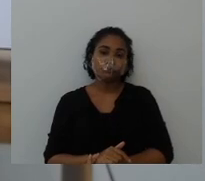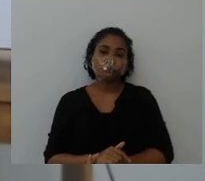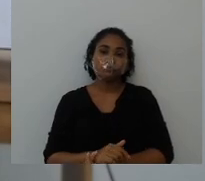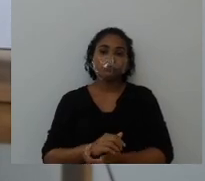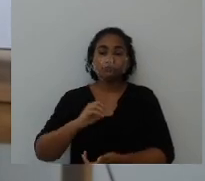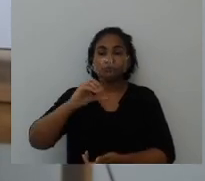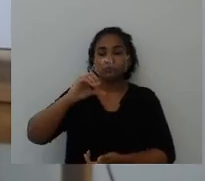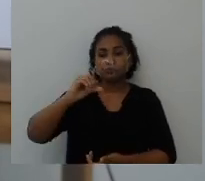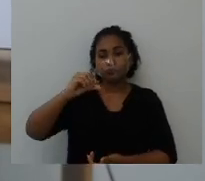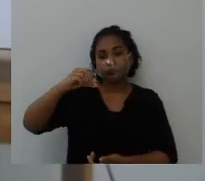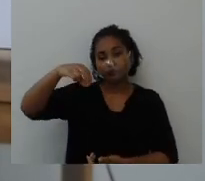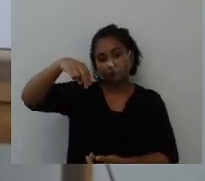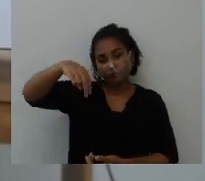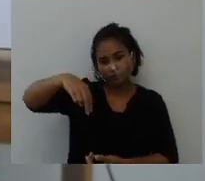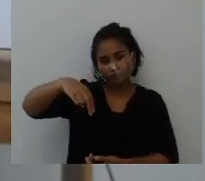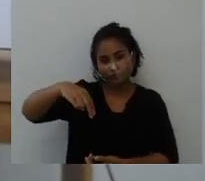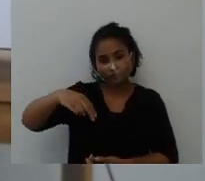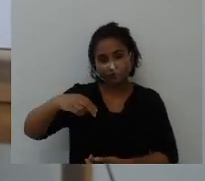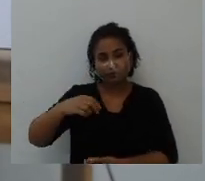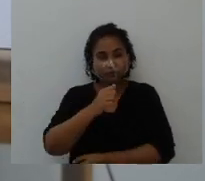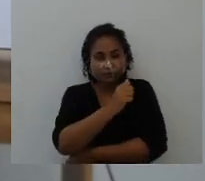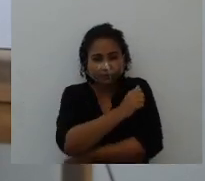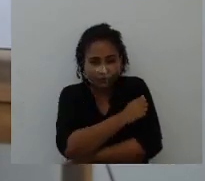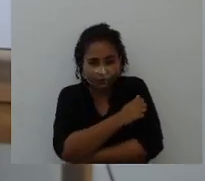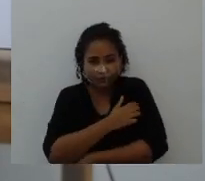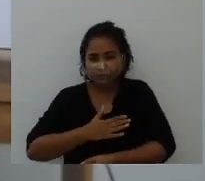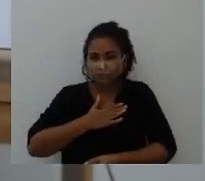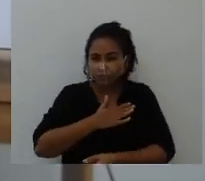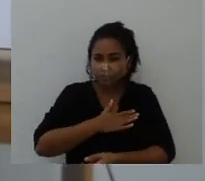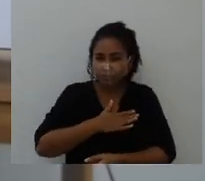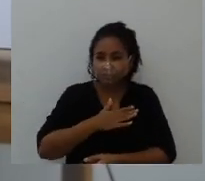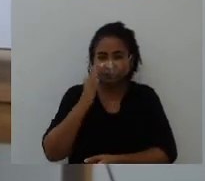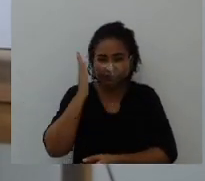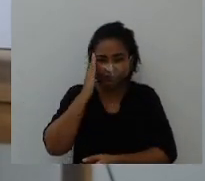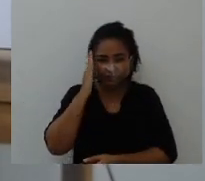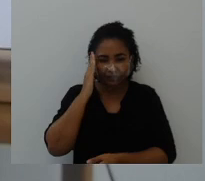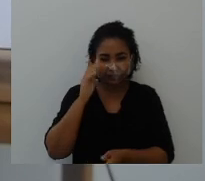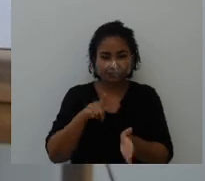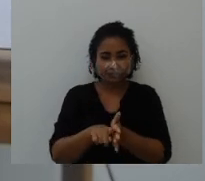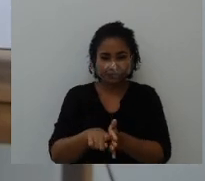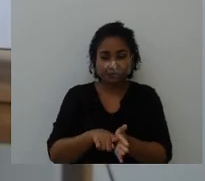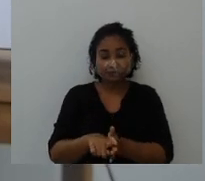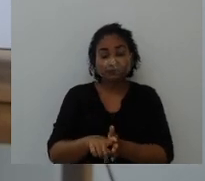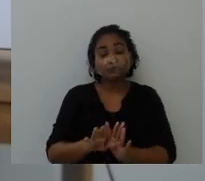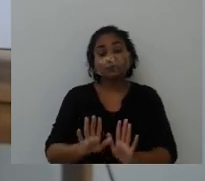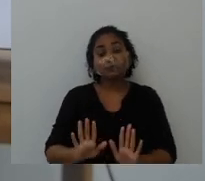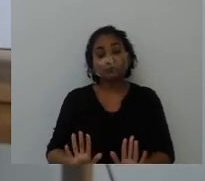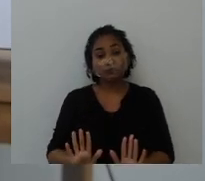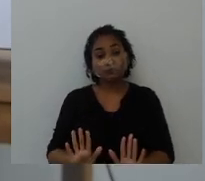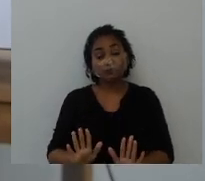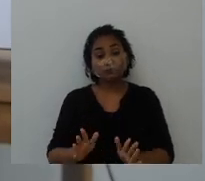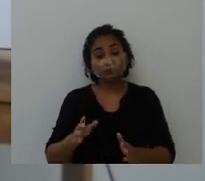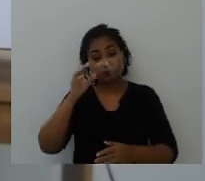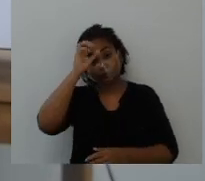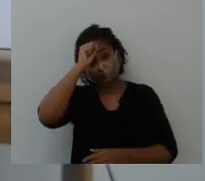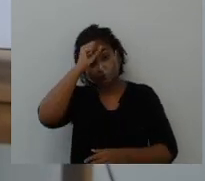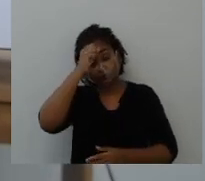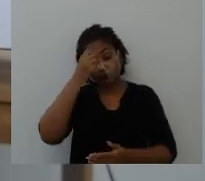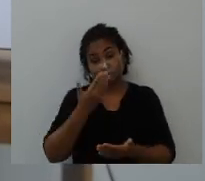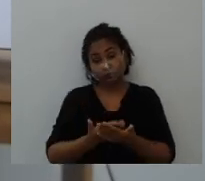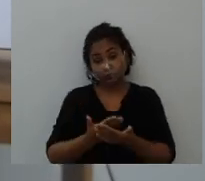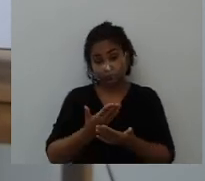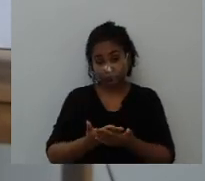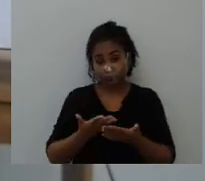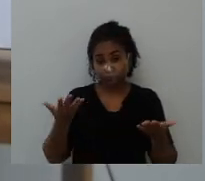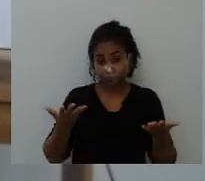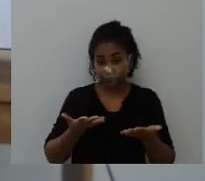newtons. E aí, meu querido aluno, você entendeu a questão? Tenho certeza que sim. Então, o que é que a gente aprendeu na aula de hoje? Que